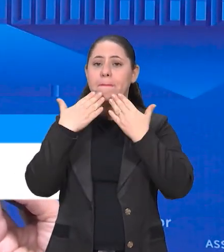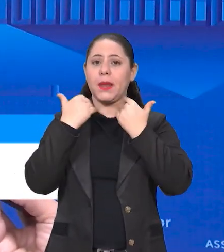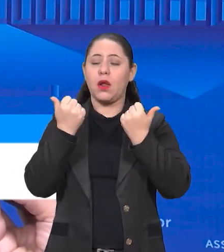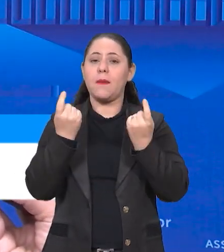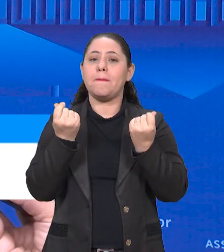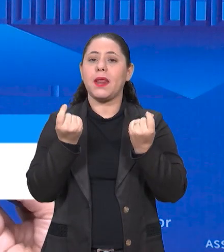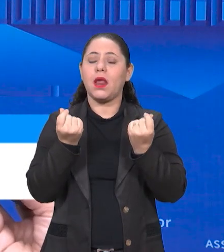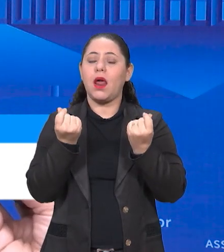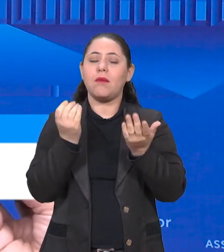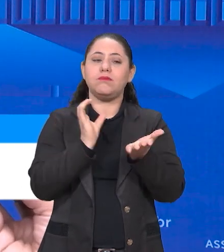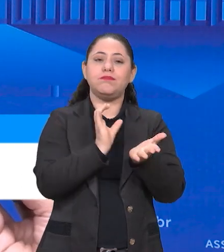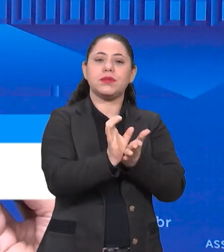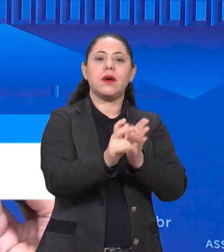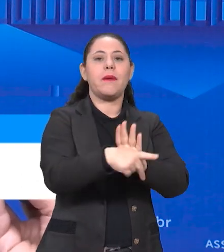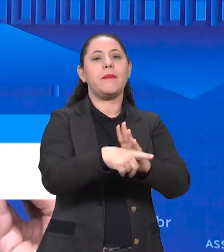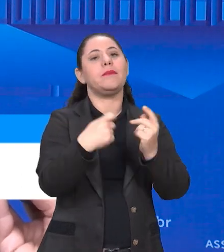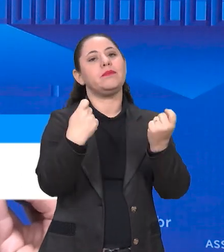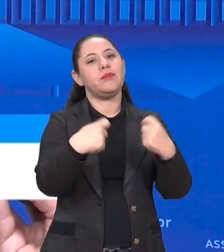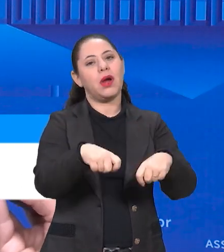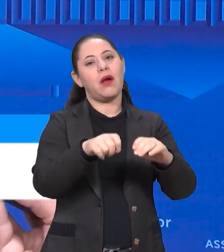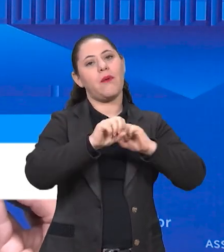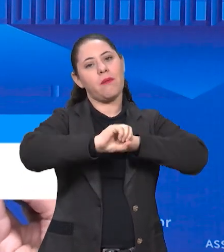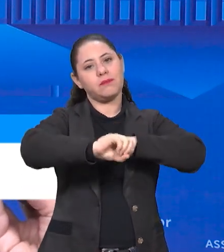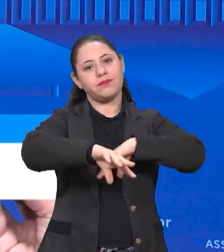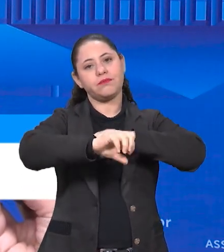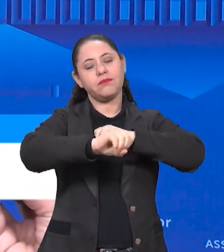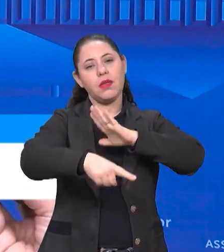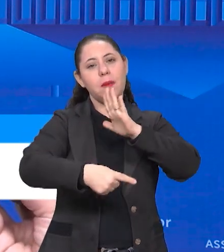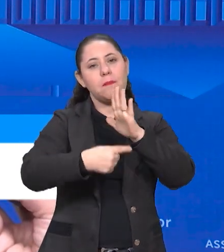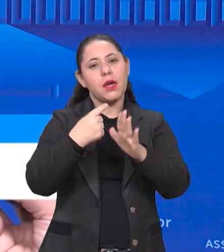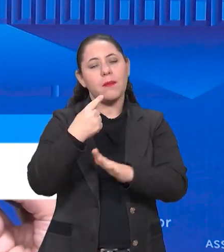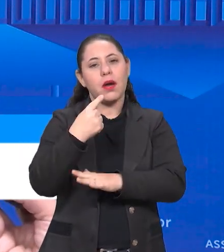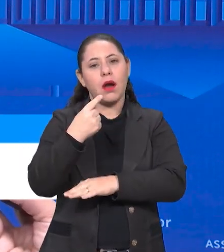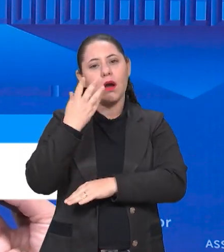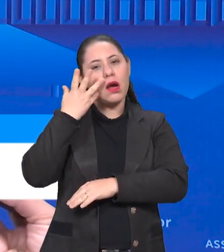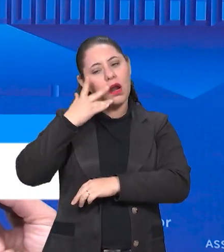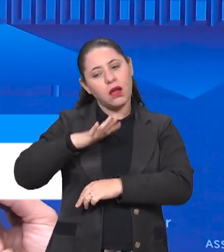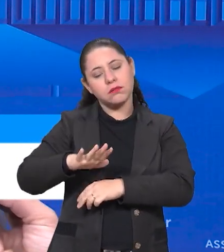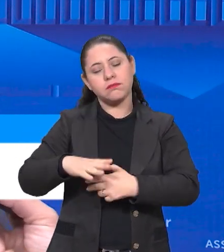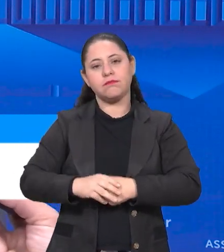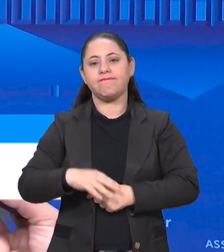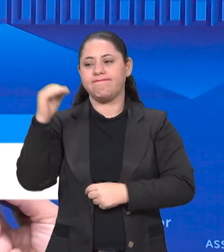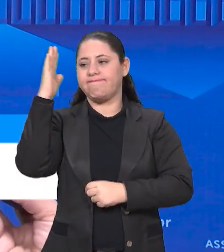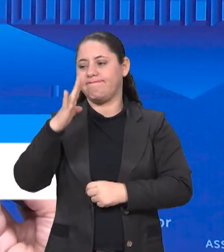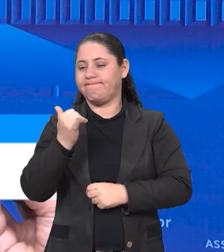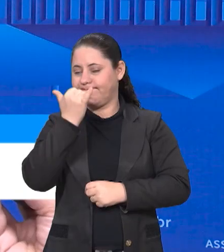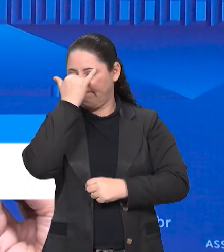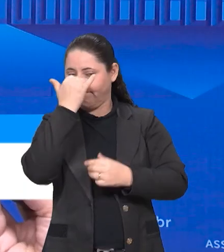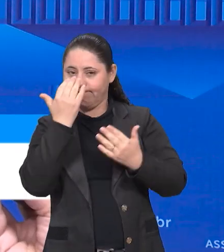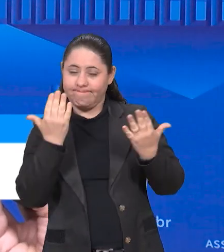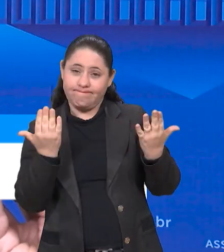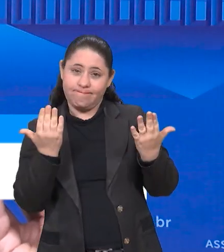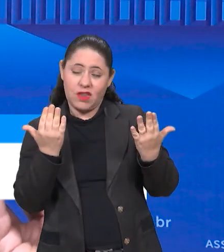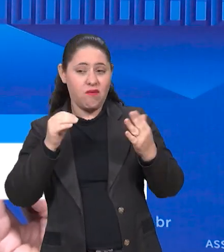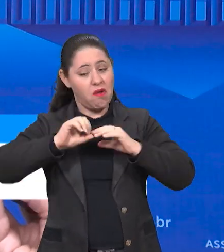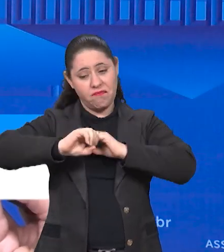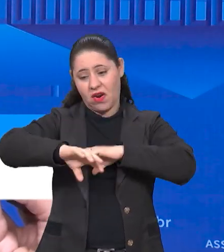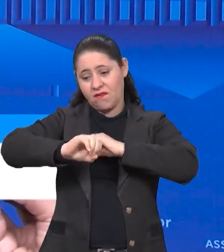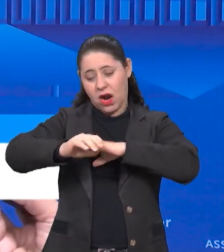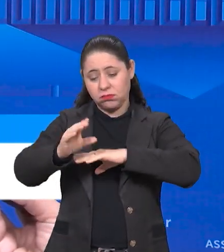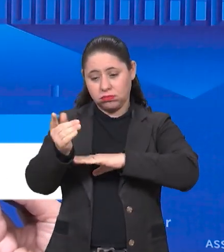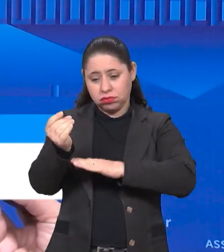é preciso que nós investamos de forma maciçamente na educação da primeira infância. E o Brasil, lamentavelmente, ele não